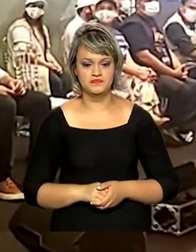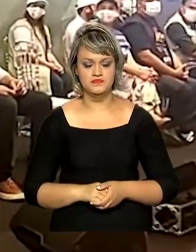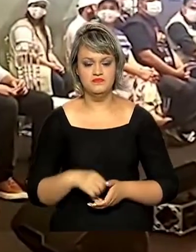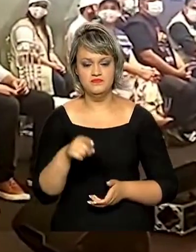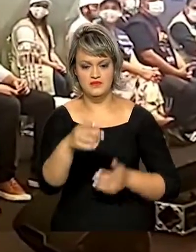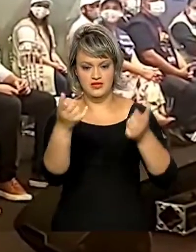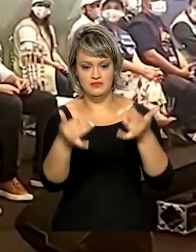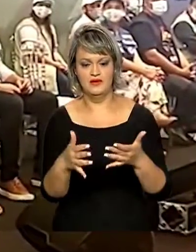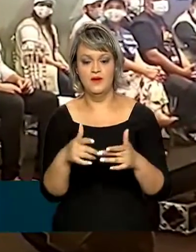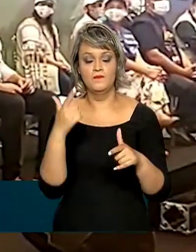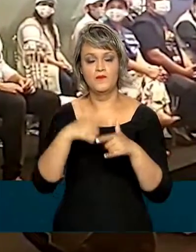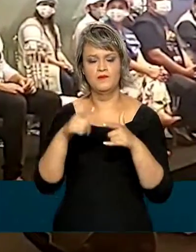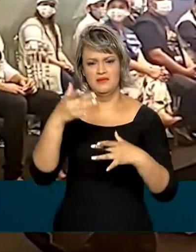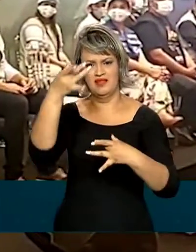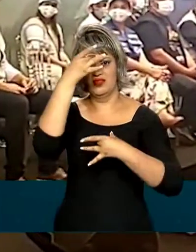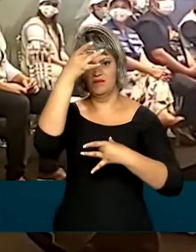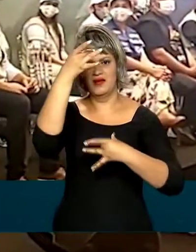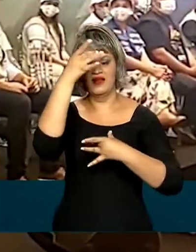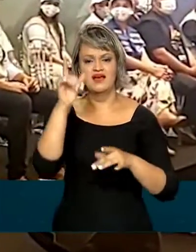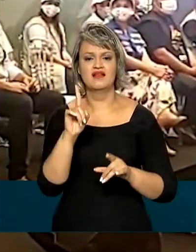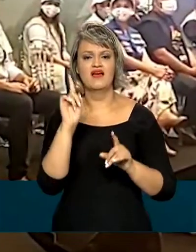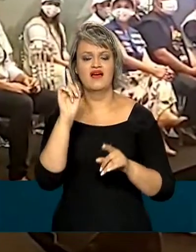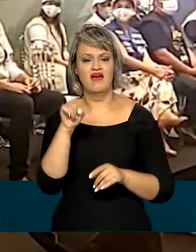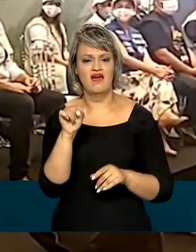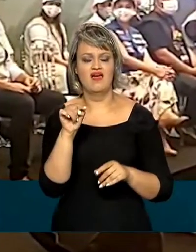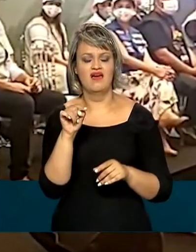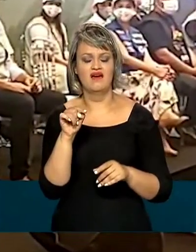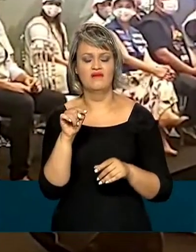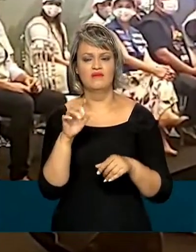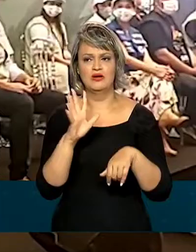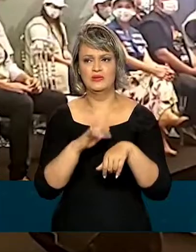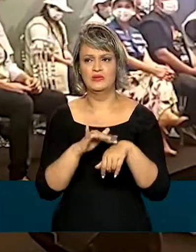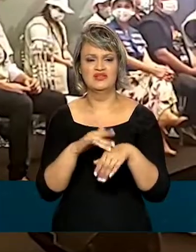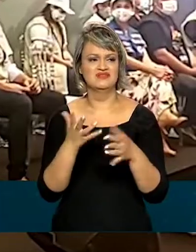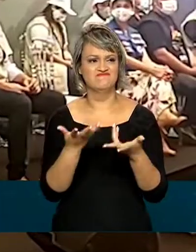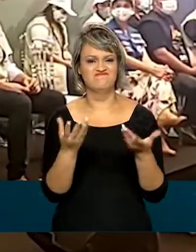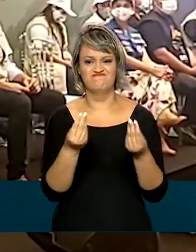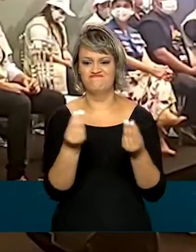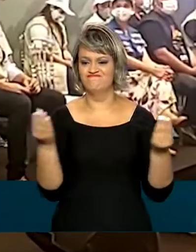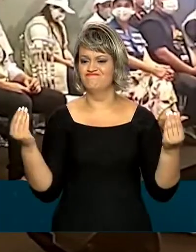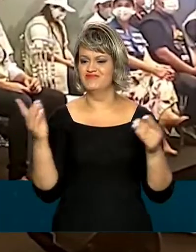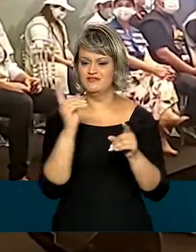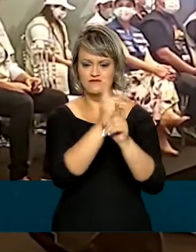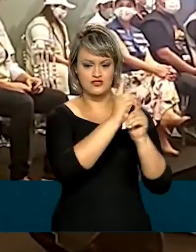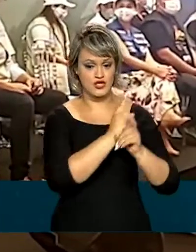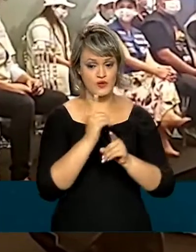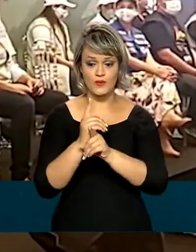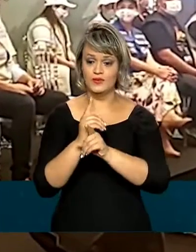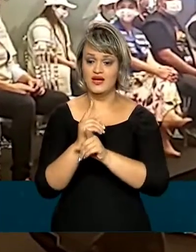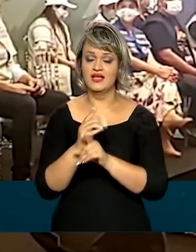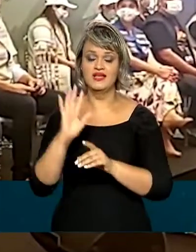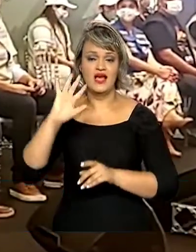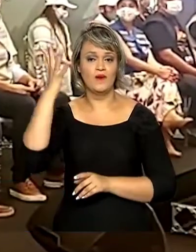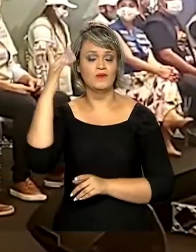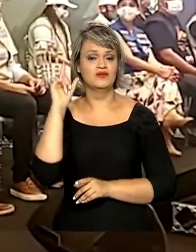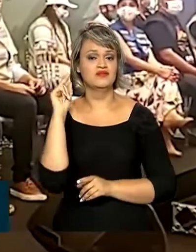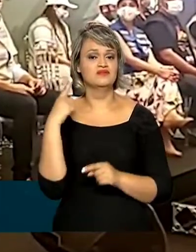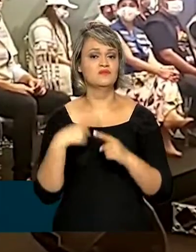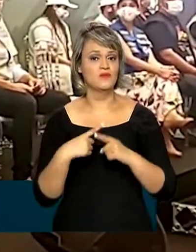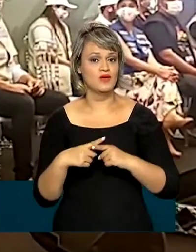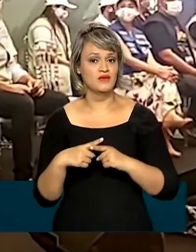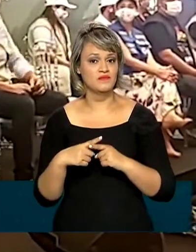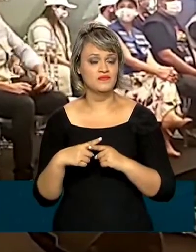problema da malária é um problema secular. E ele está diretamente ligado às